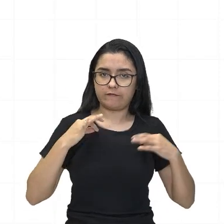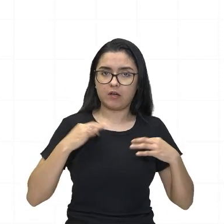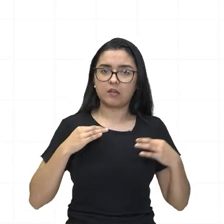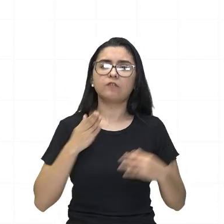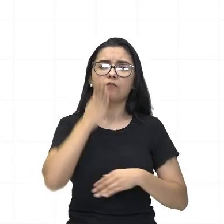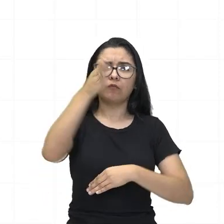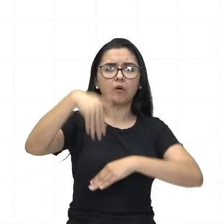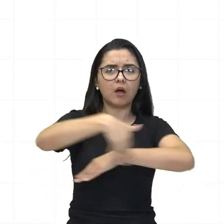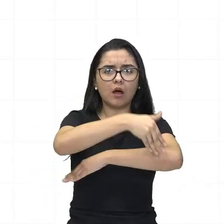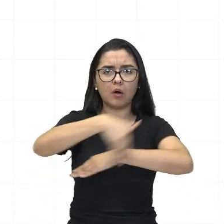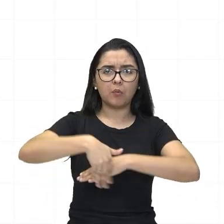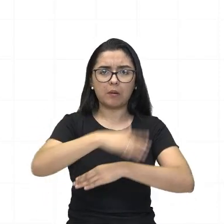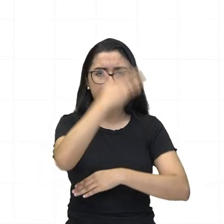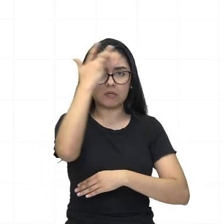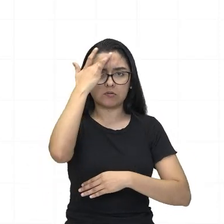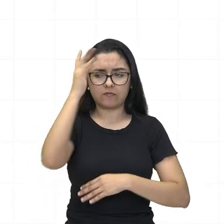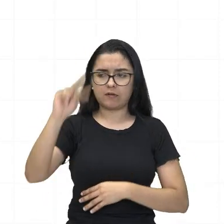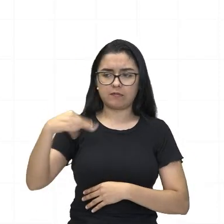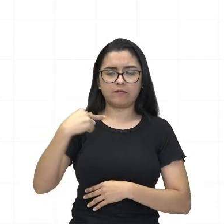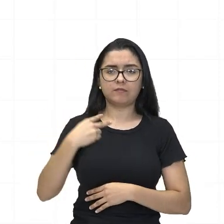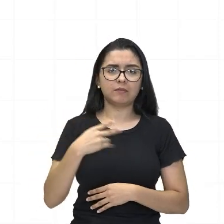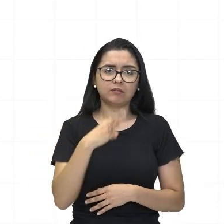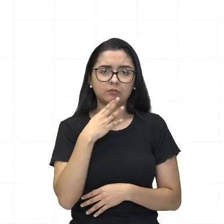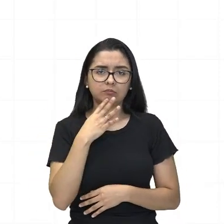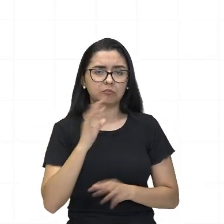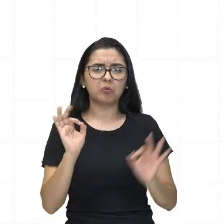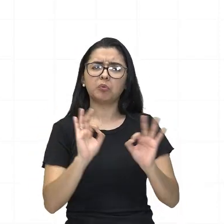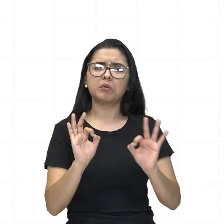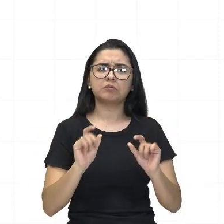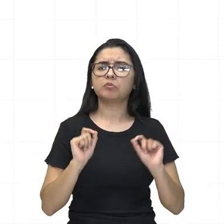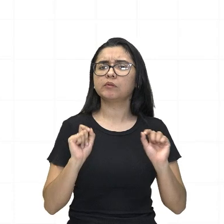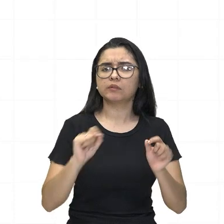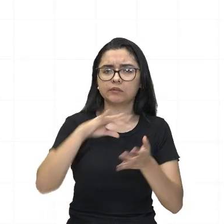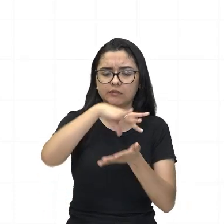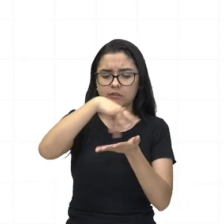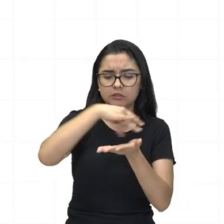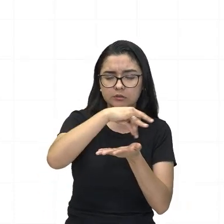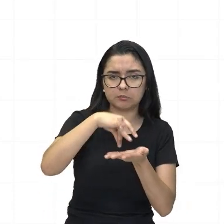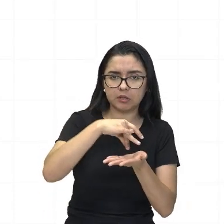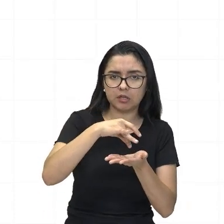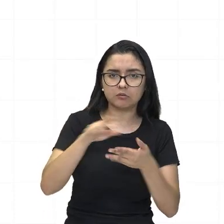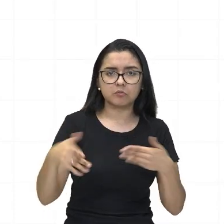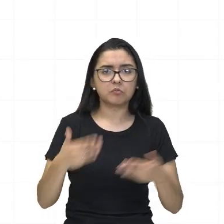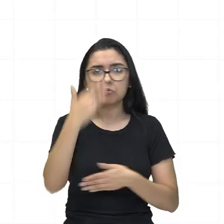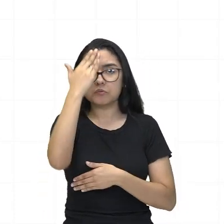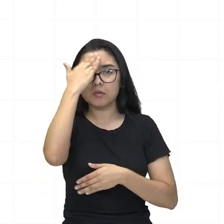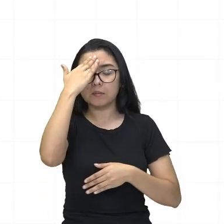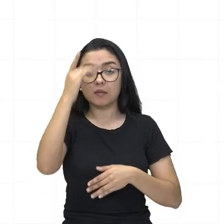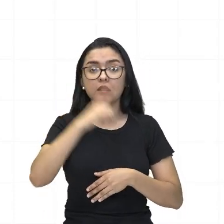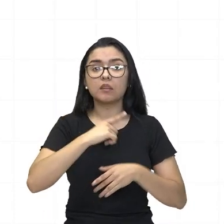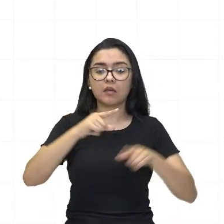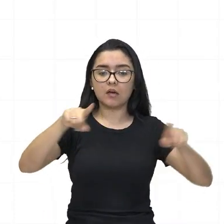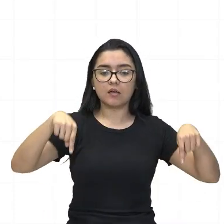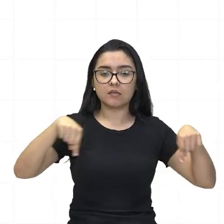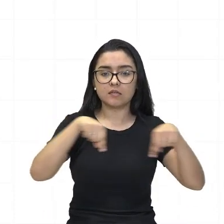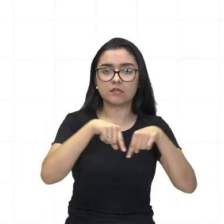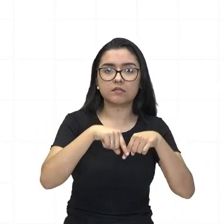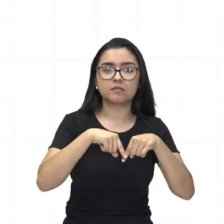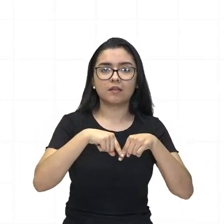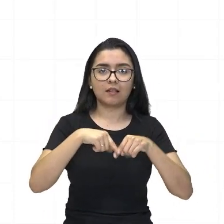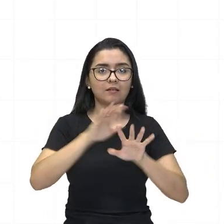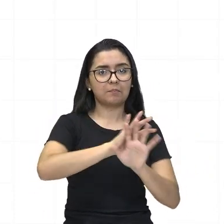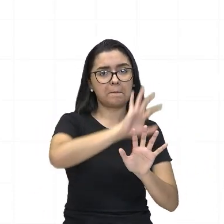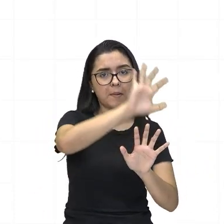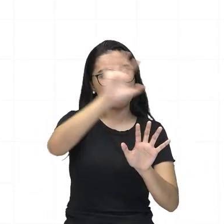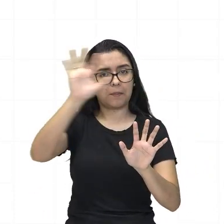né? As pessoas não vão ter a menor ideia do que é o centro de mídias, não vão fazer a menor ideia das salas que nós temos espalhadas nos